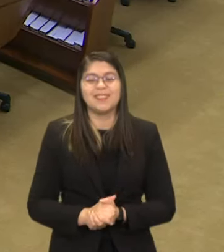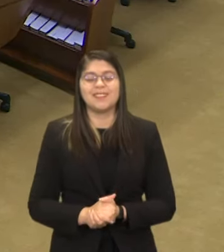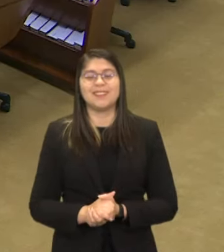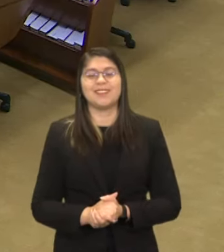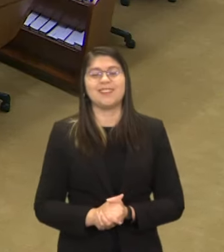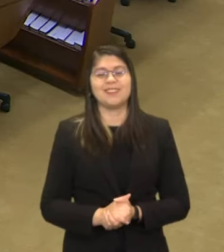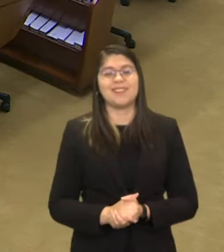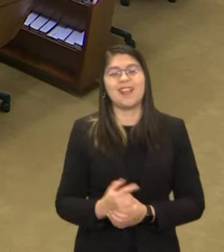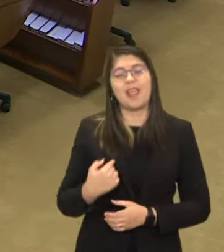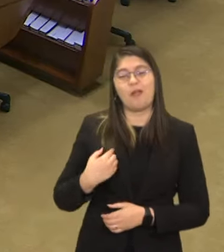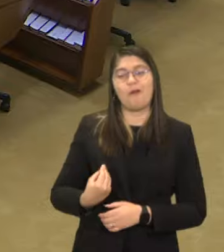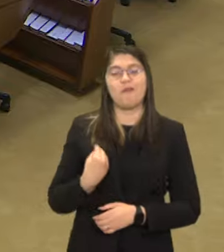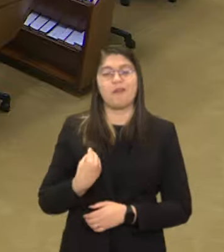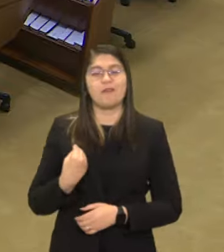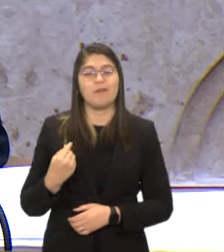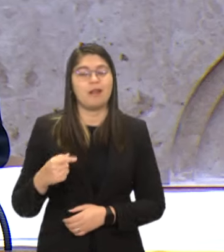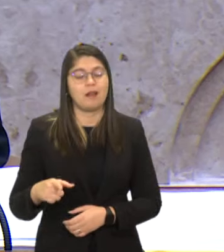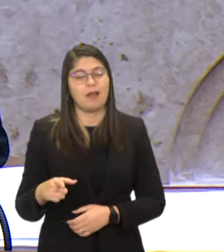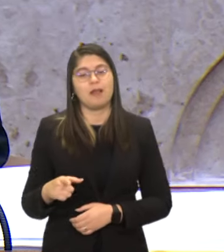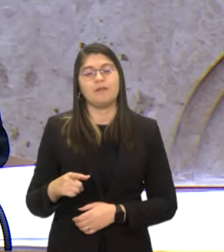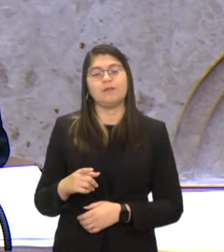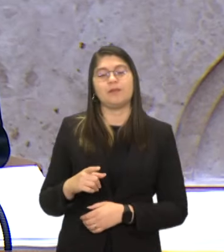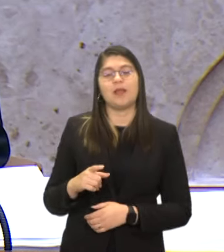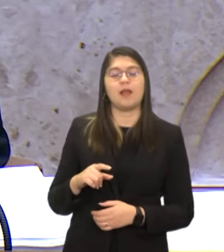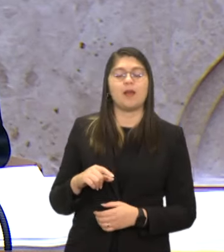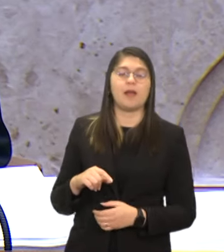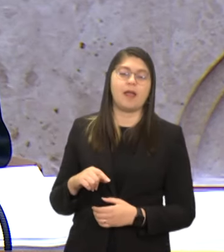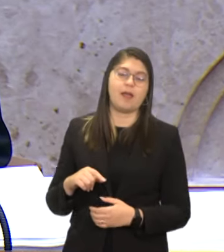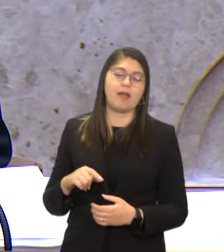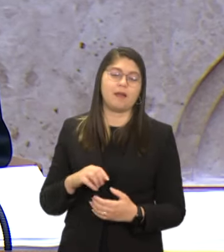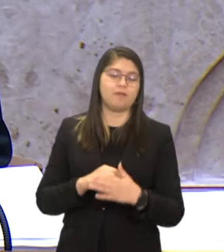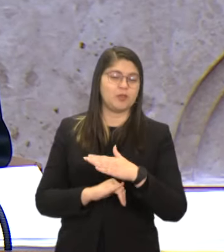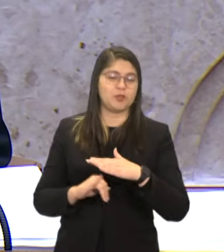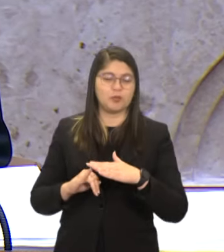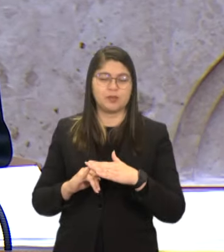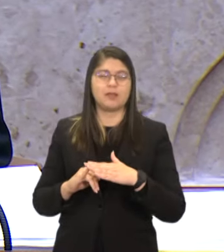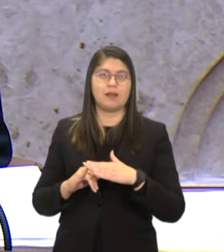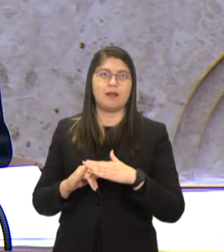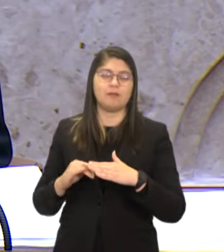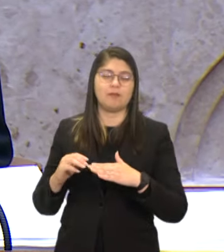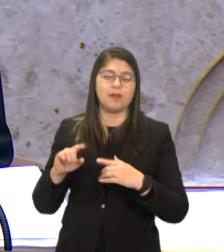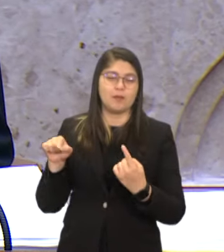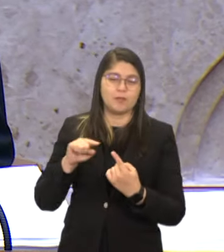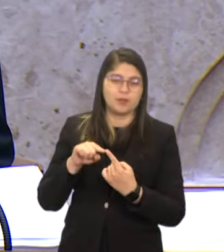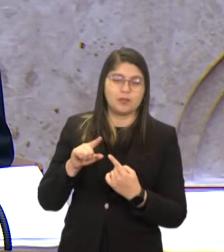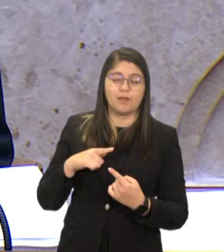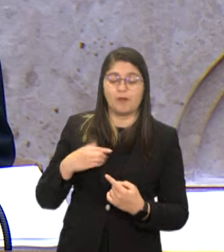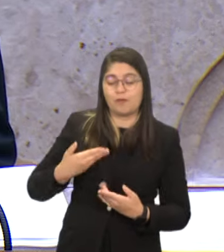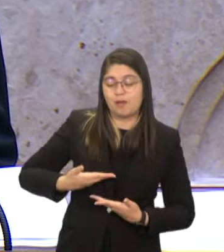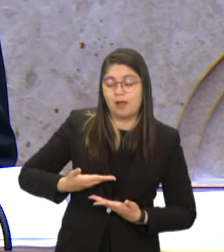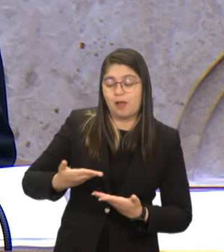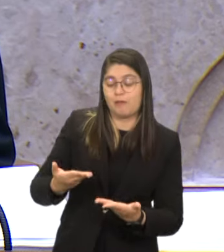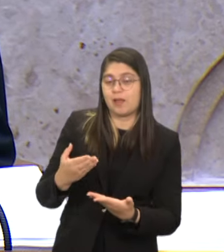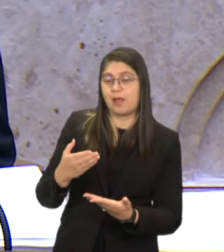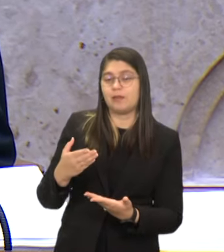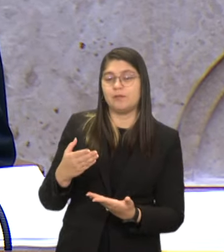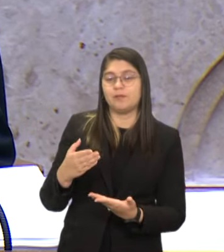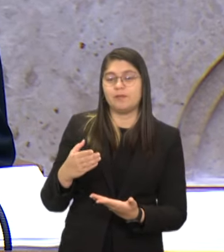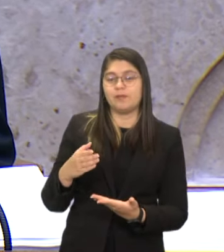Eu estive em missão institucional, prezados colegas, na Índia, convite da Suprema Corte